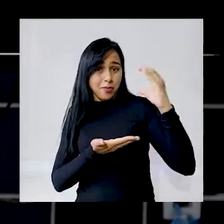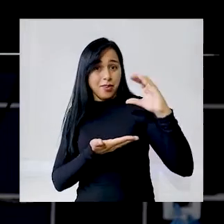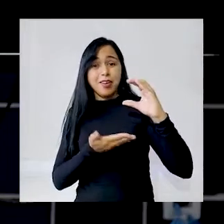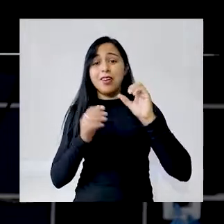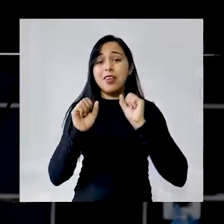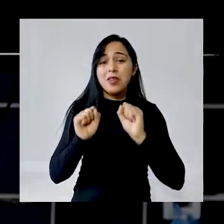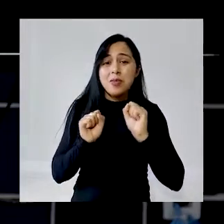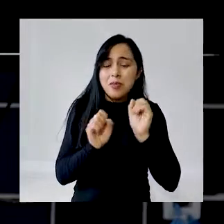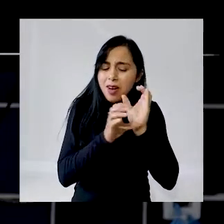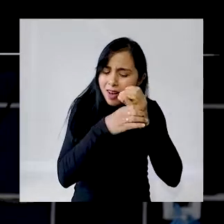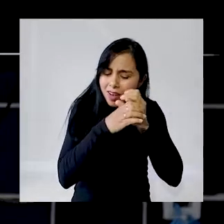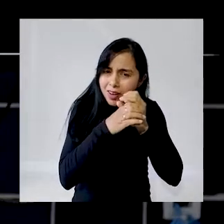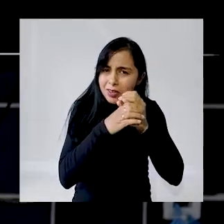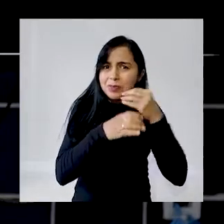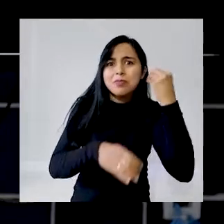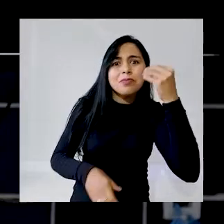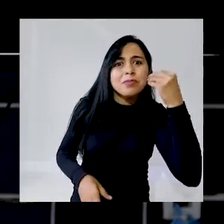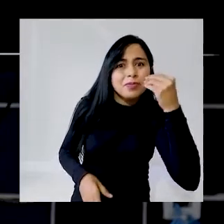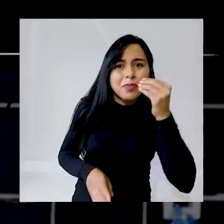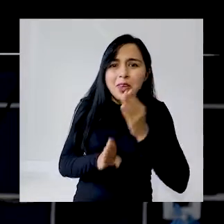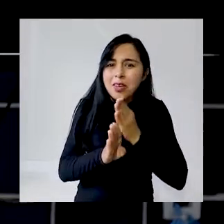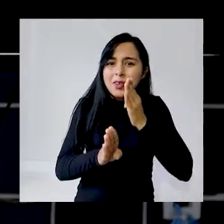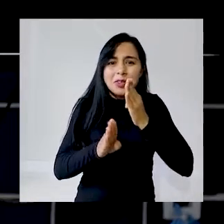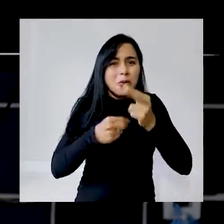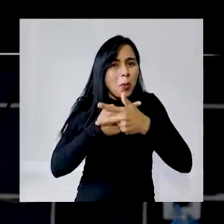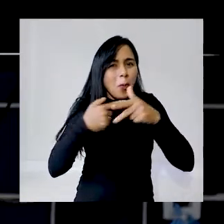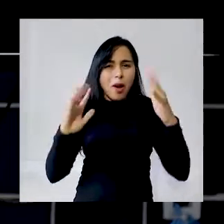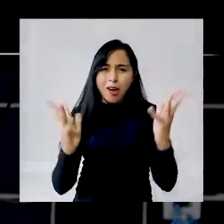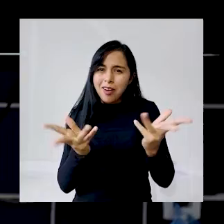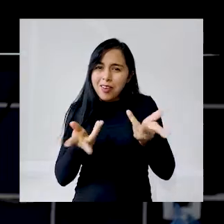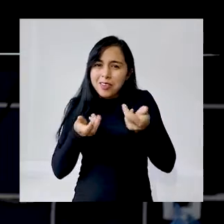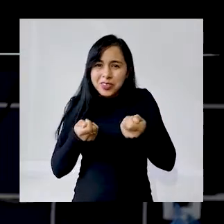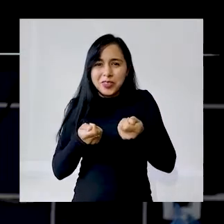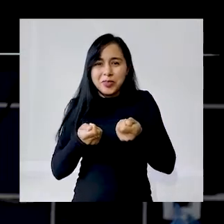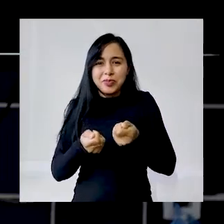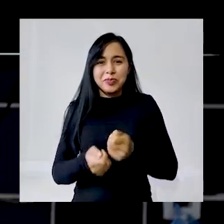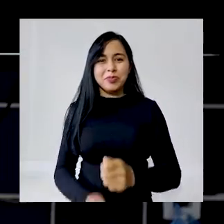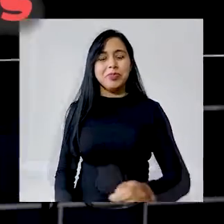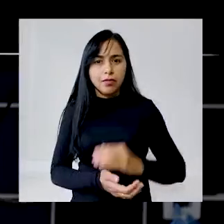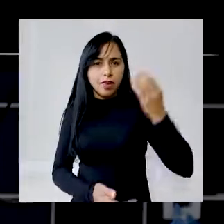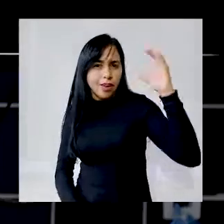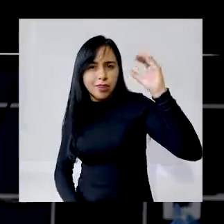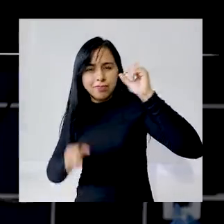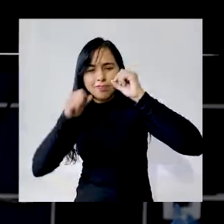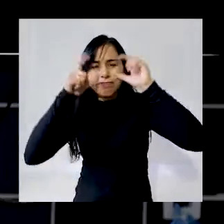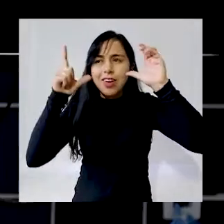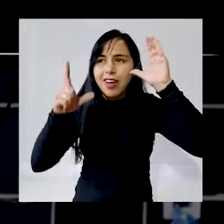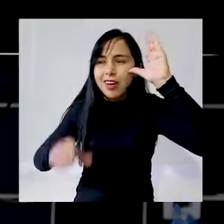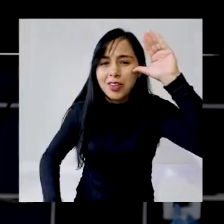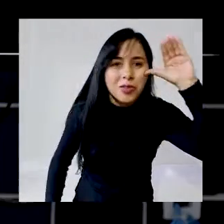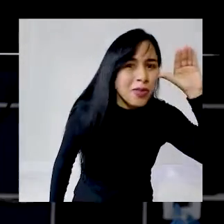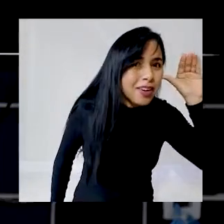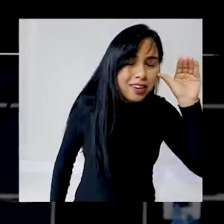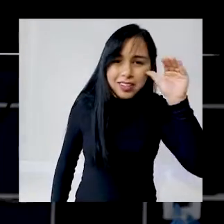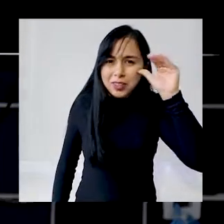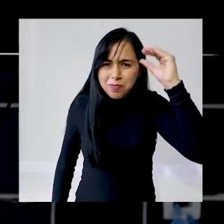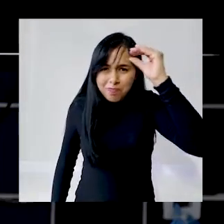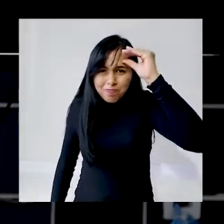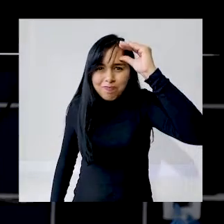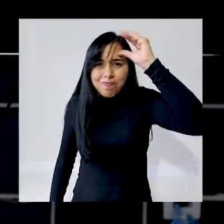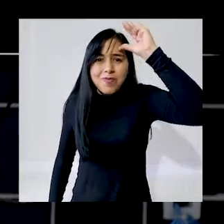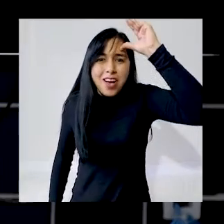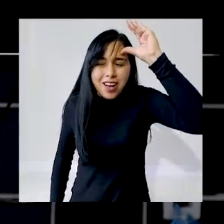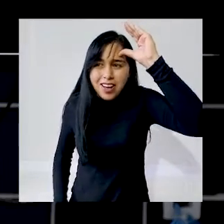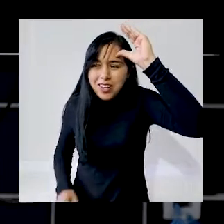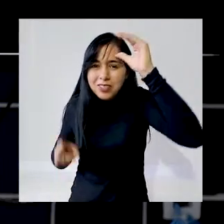Por meio da ciência, podemos ter experiências incríveis e descobertas fascinantes. A ciência desperta a nossa